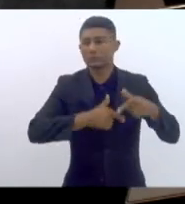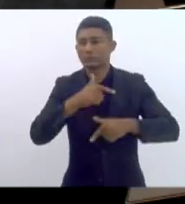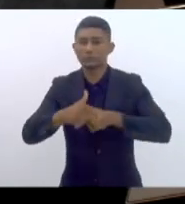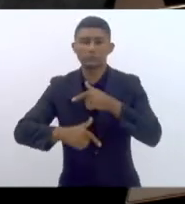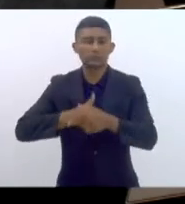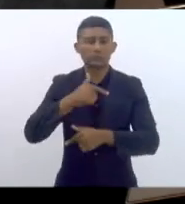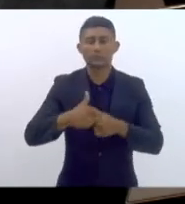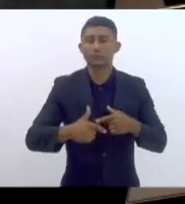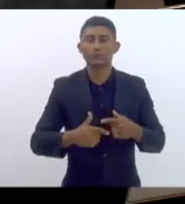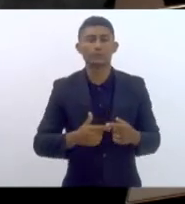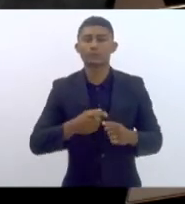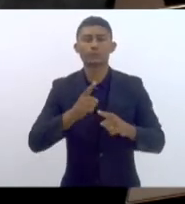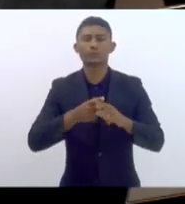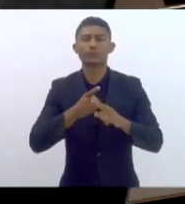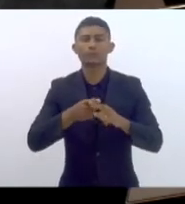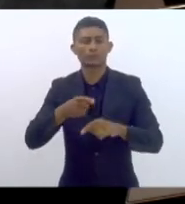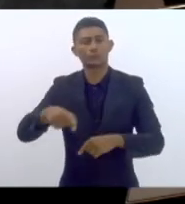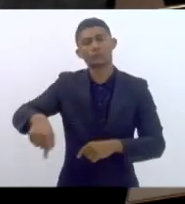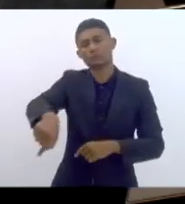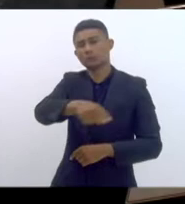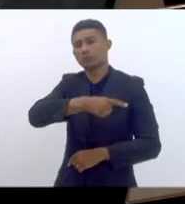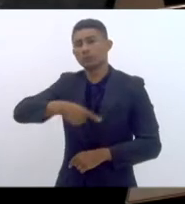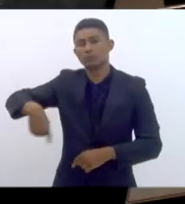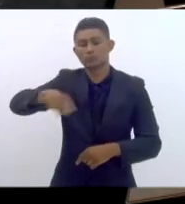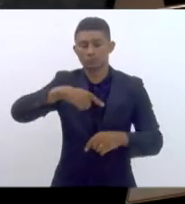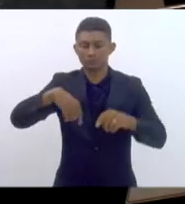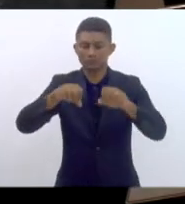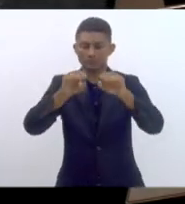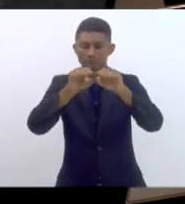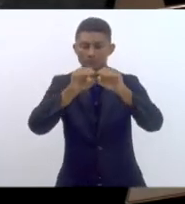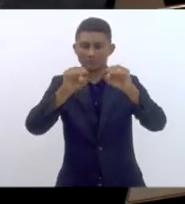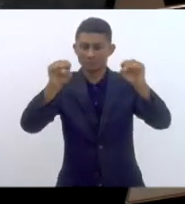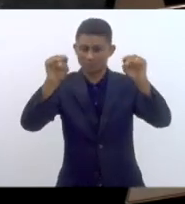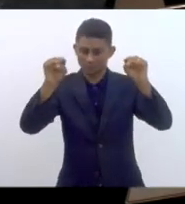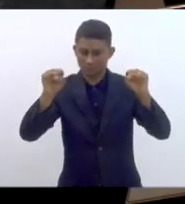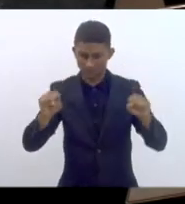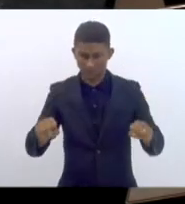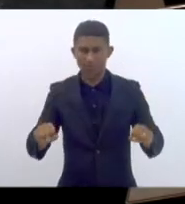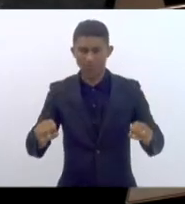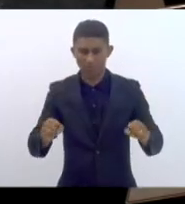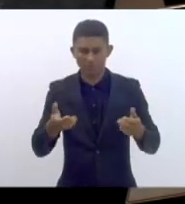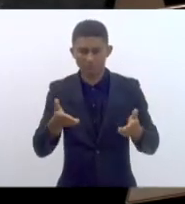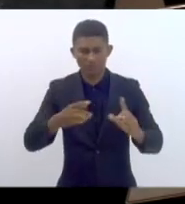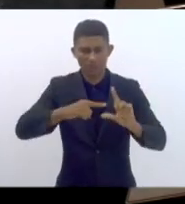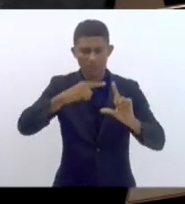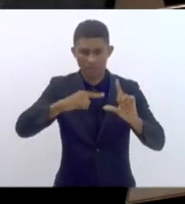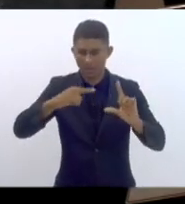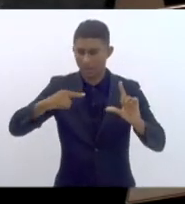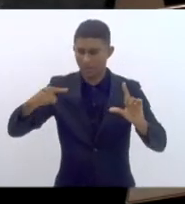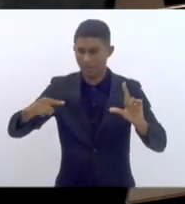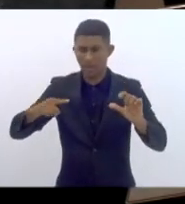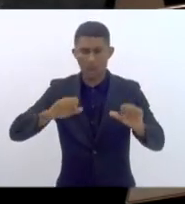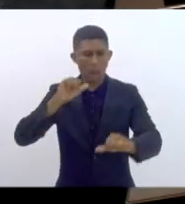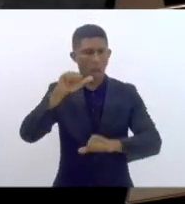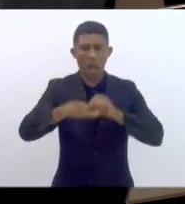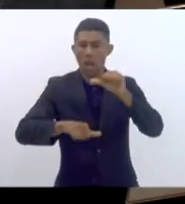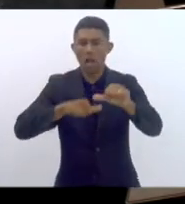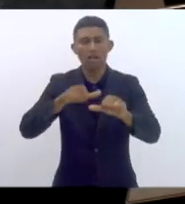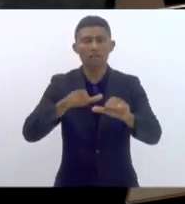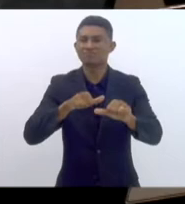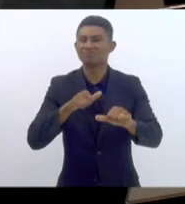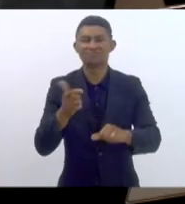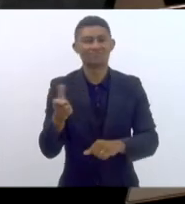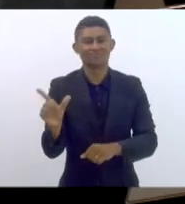não tem também um sistema que possibilite a gente fazer essas alterações de índices, facilmente foi tudo feito no Excel.